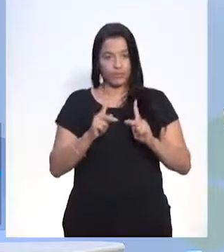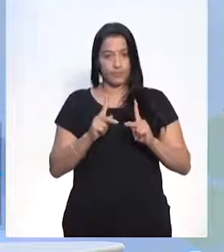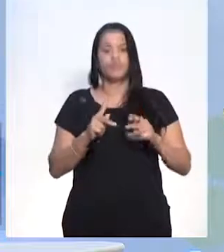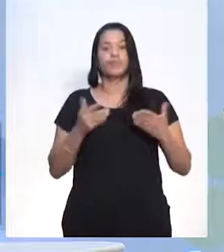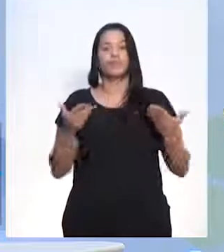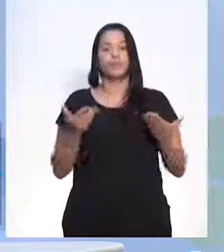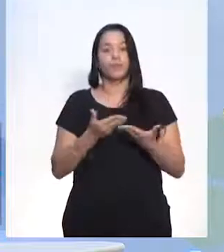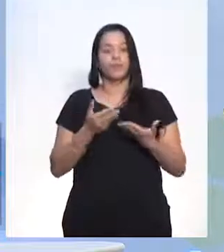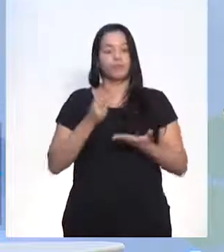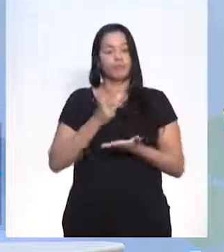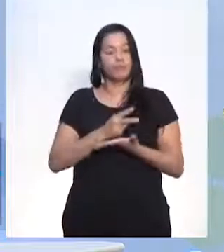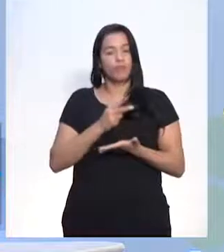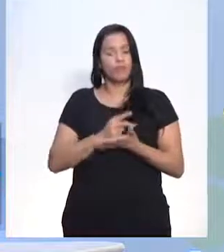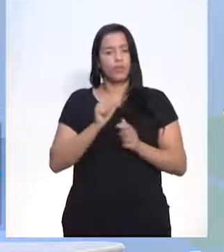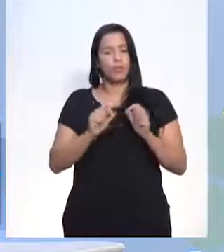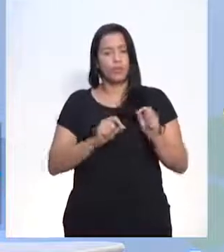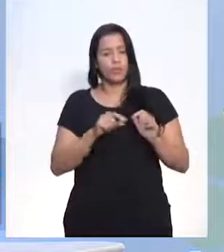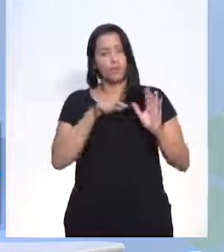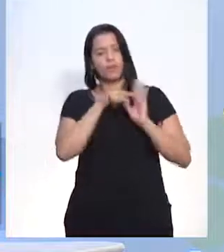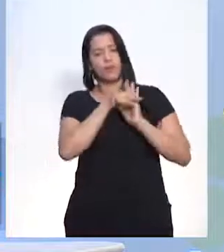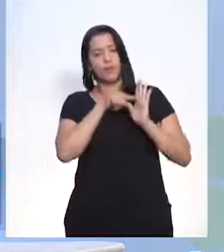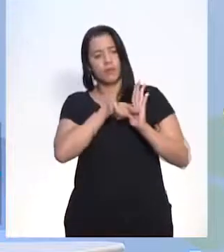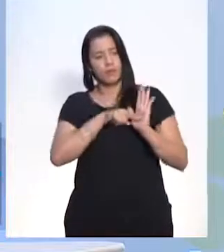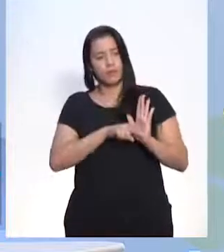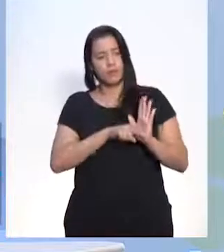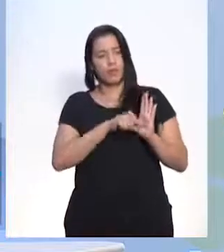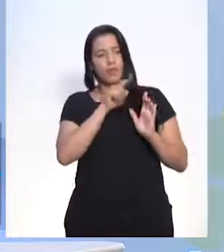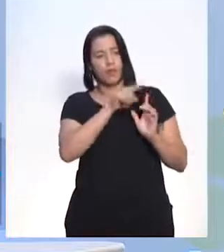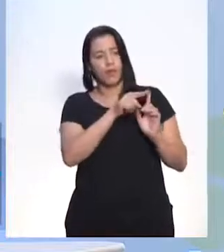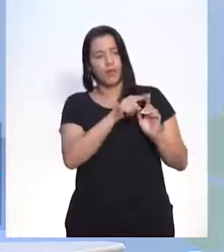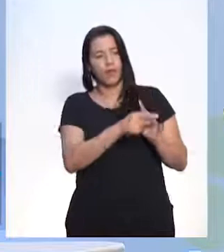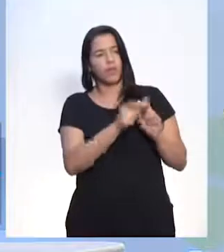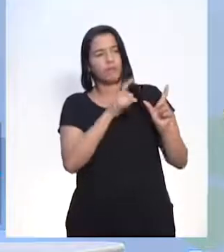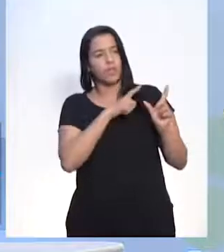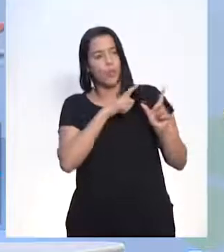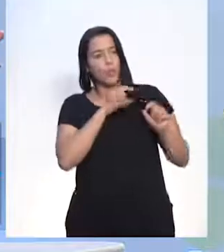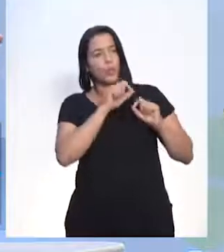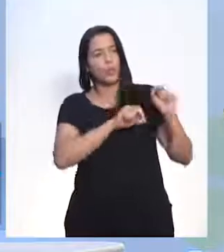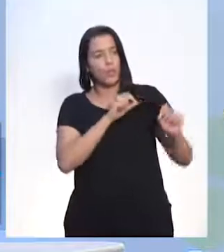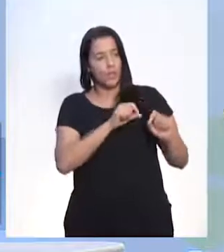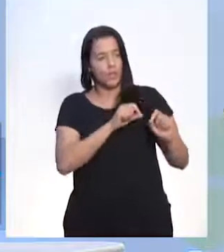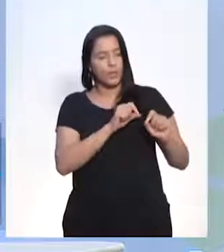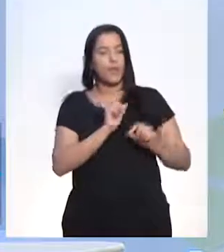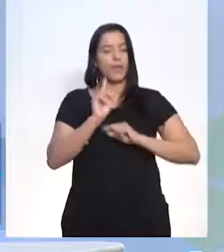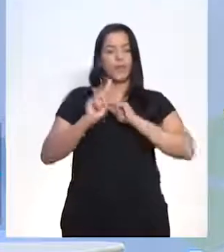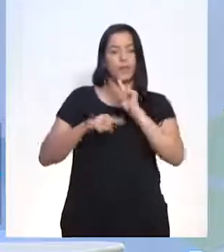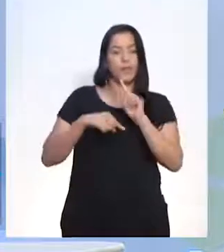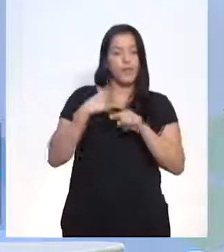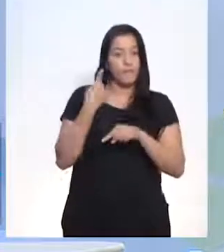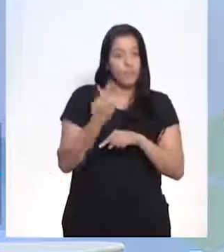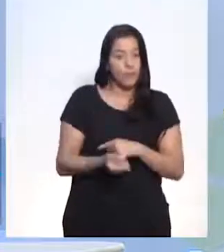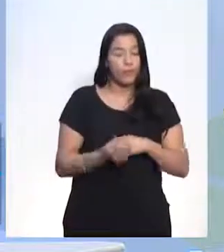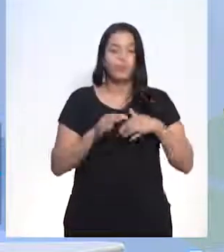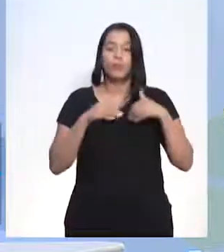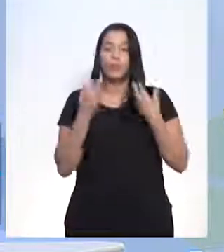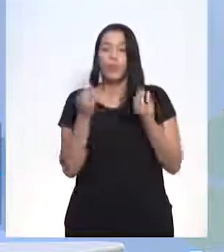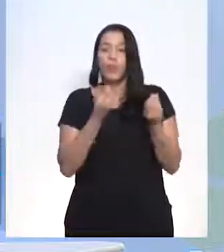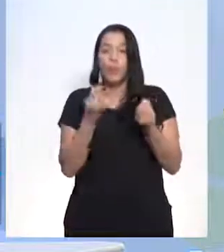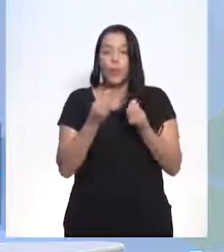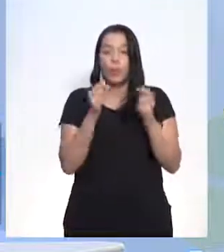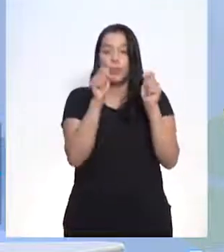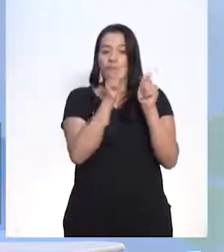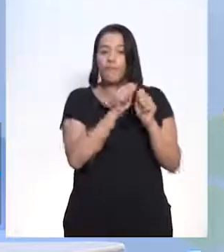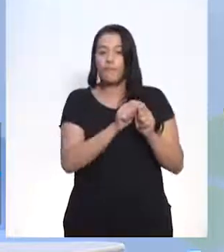Então, sempre você vai observar as alternativas que você tem para verificar qual relação métrica